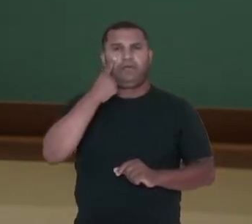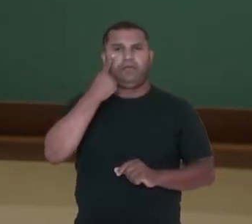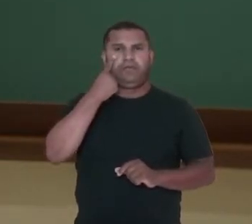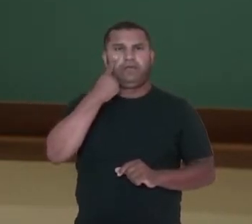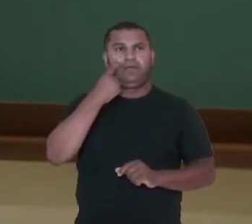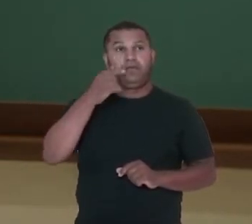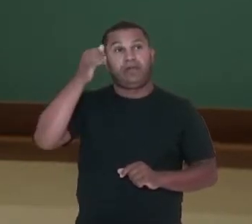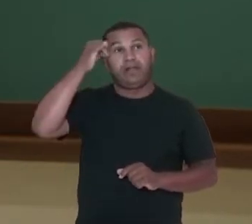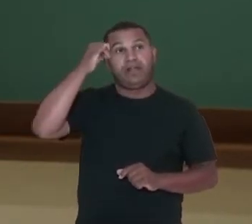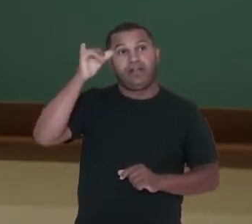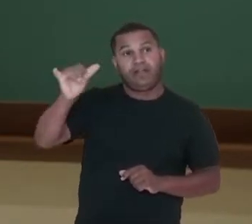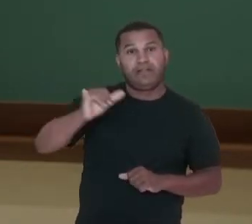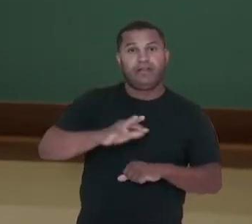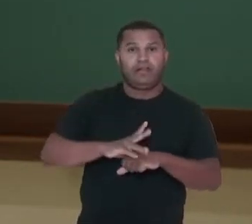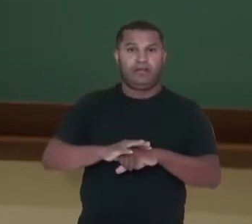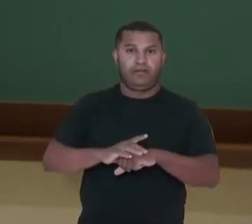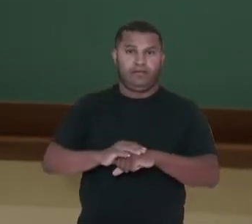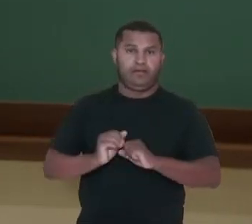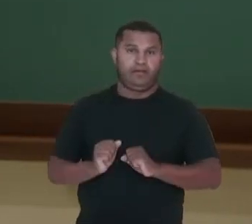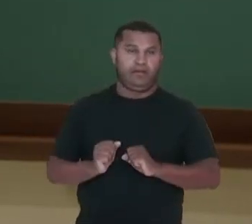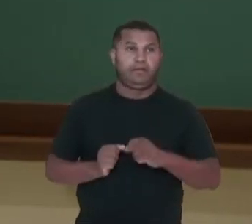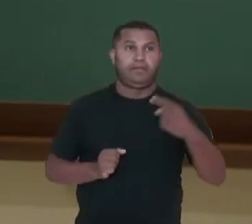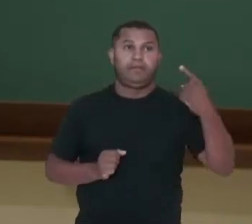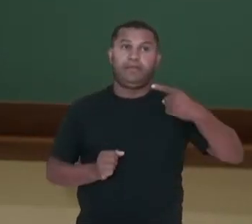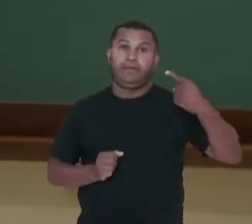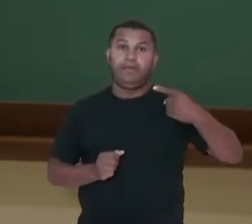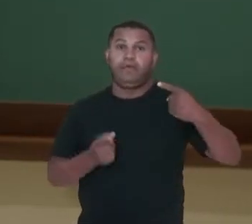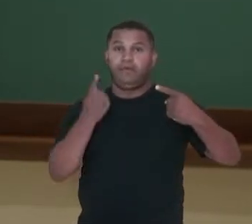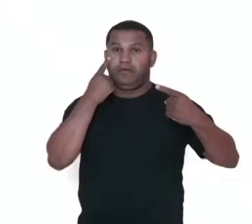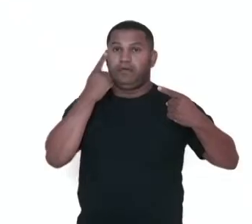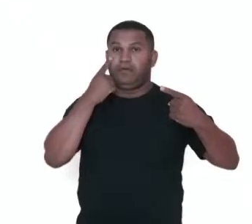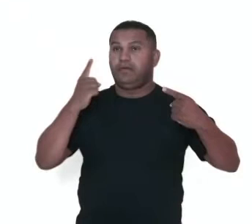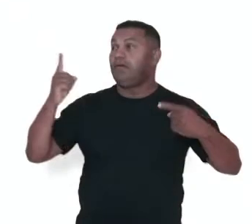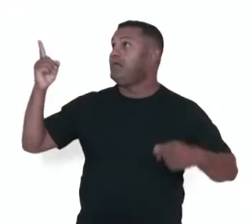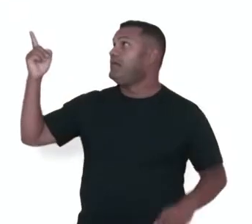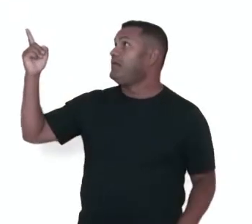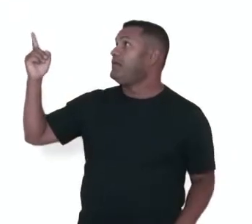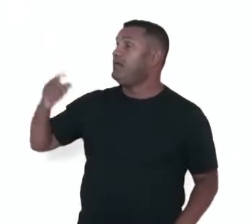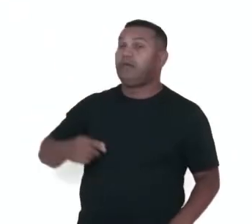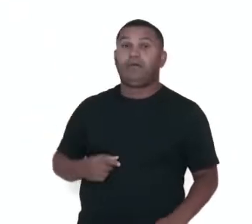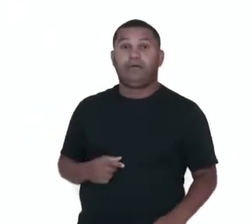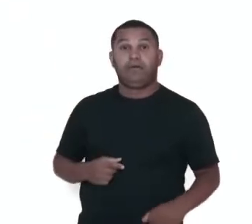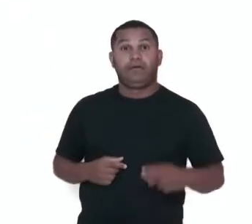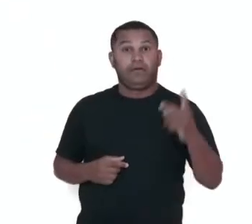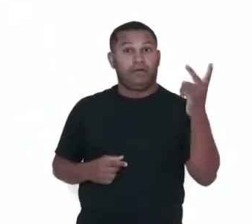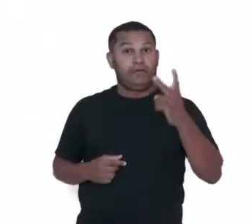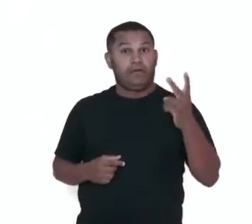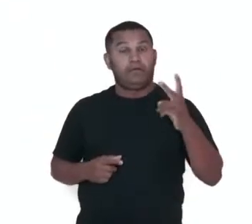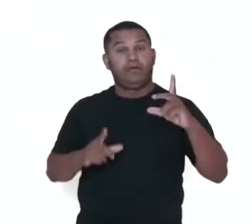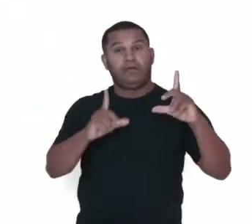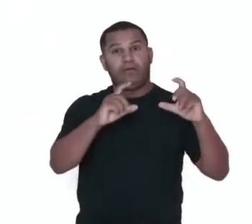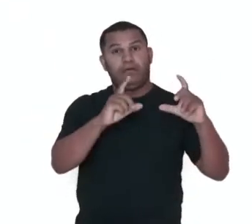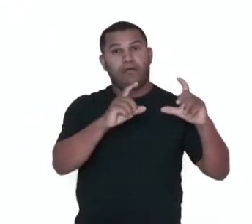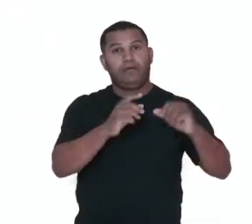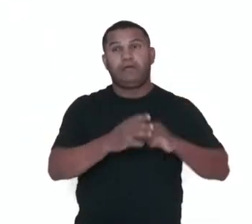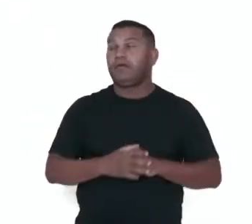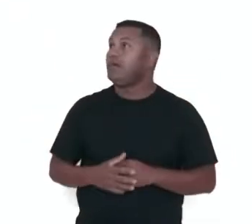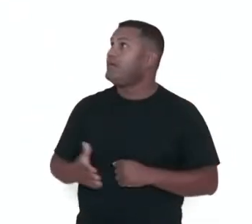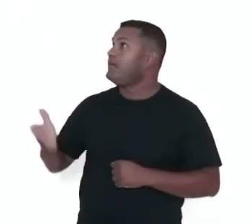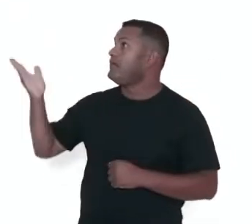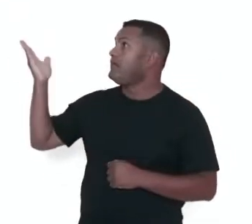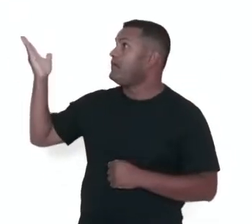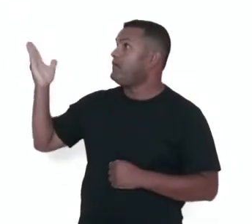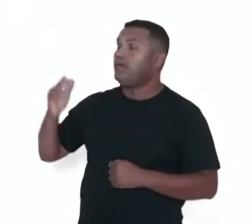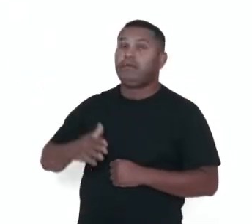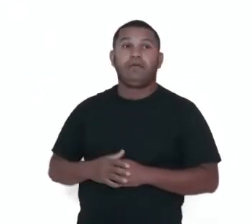para evitar certas doenças? Trago, portanto, esta imagem aqui. Aliás, eu trago 2 imagens para você, né? O que